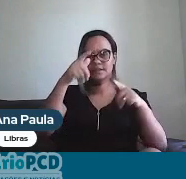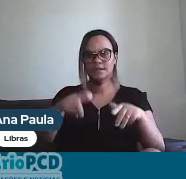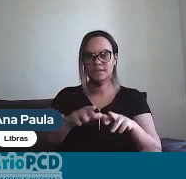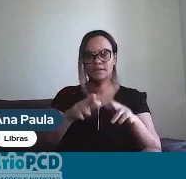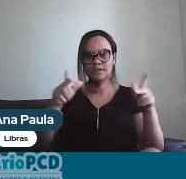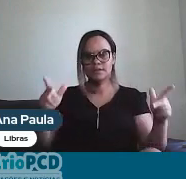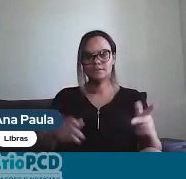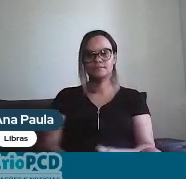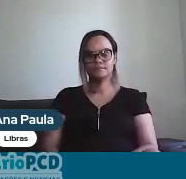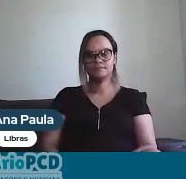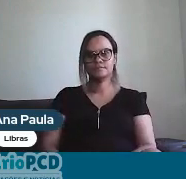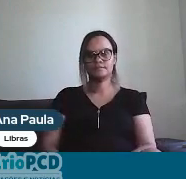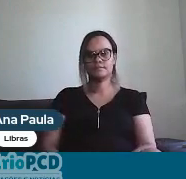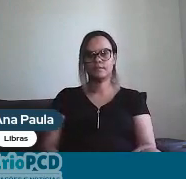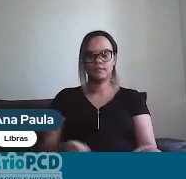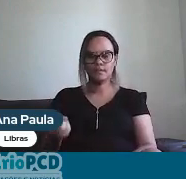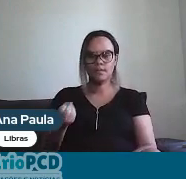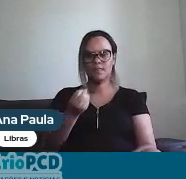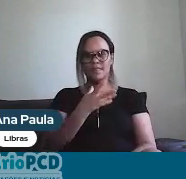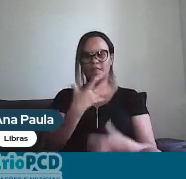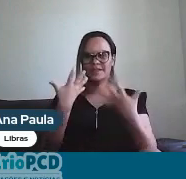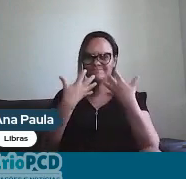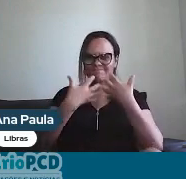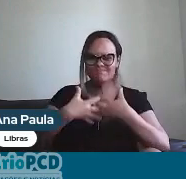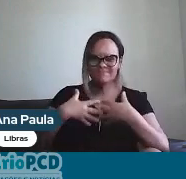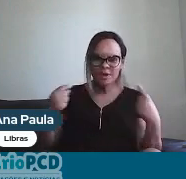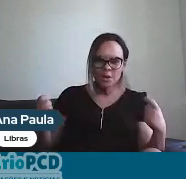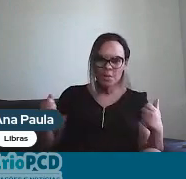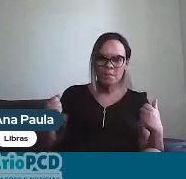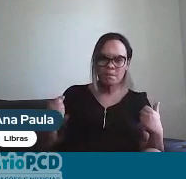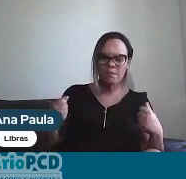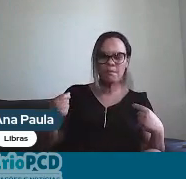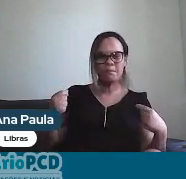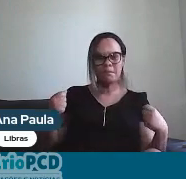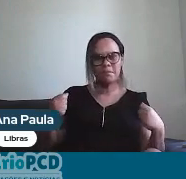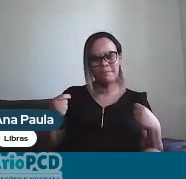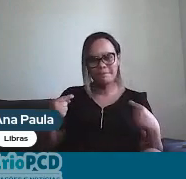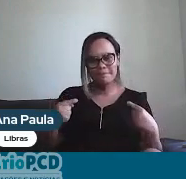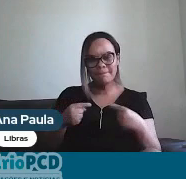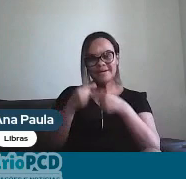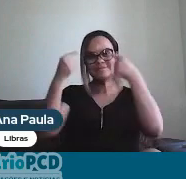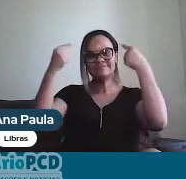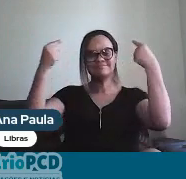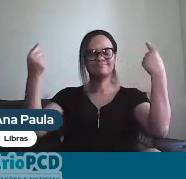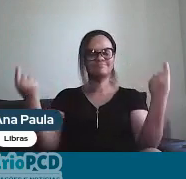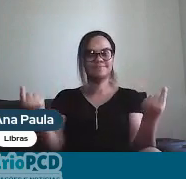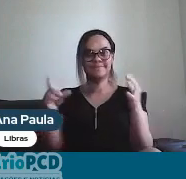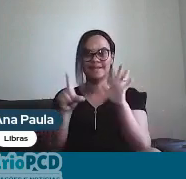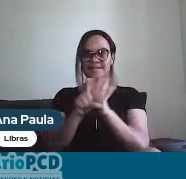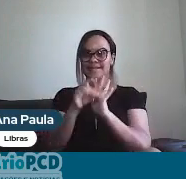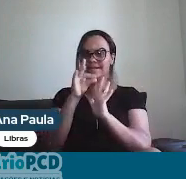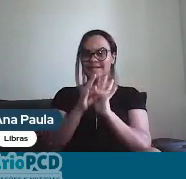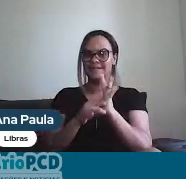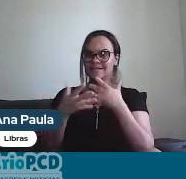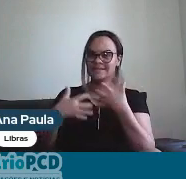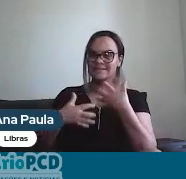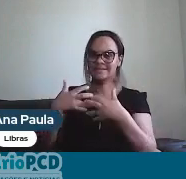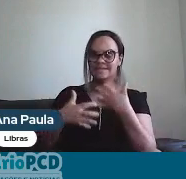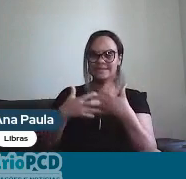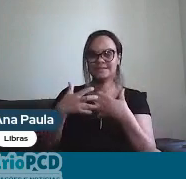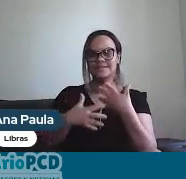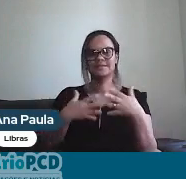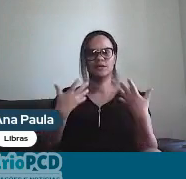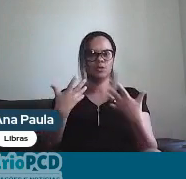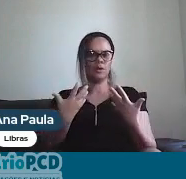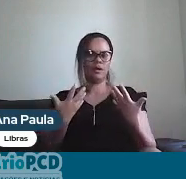dela, a gente vai ter novamente um conflito e talvez umas questões legais aí que vão atrapalhar, porque eu não posso continuar nessa confusão